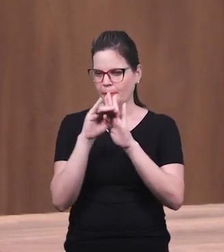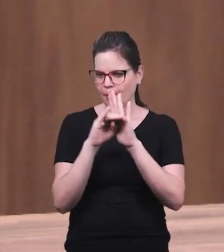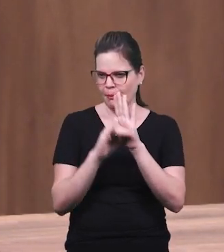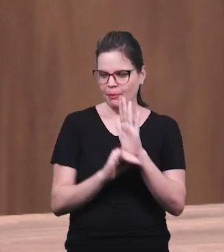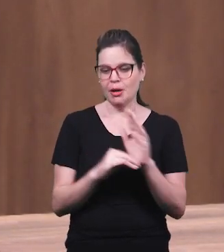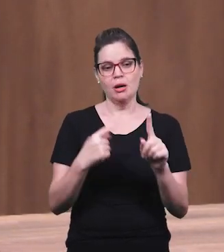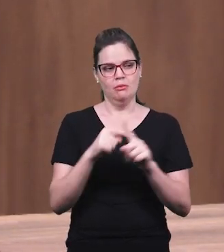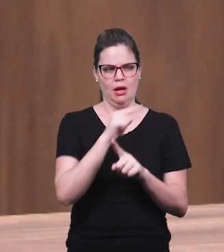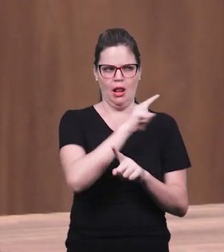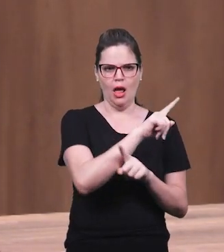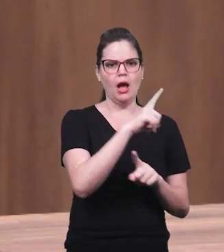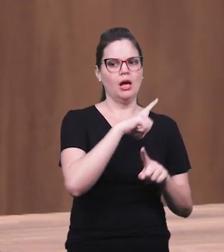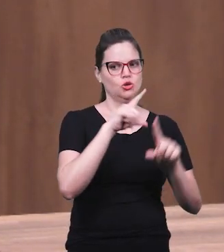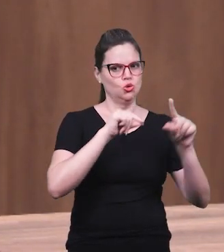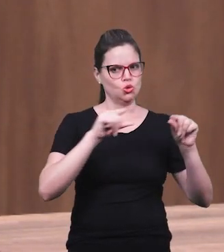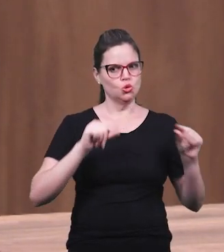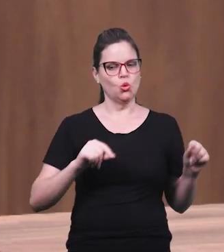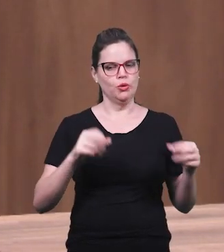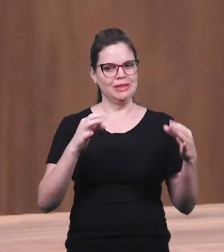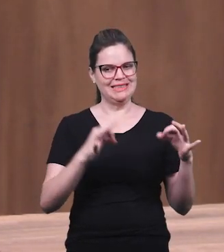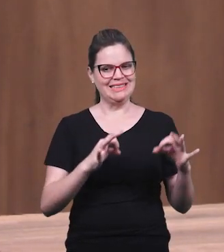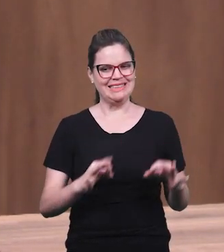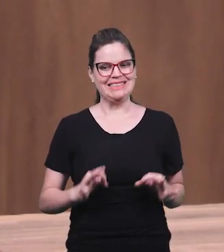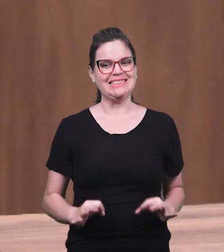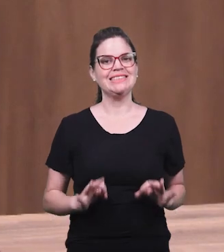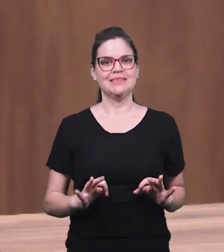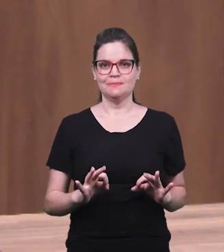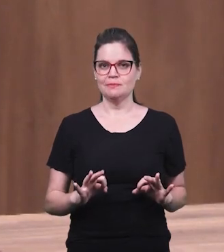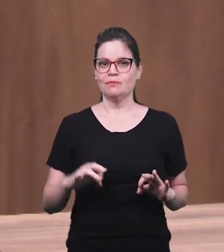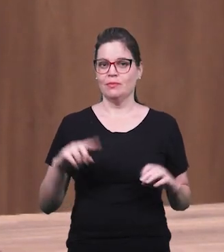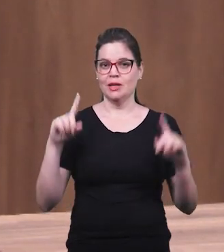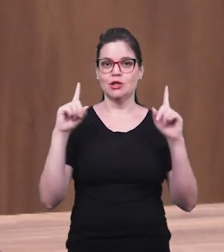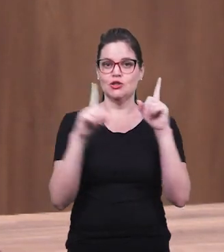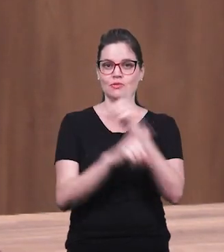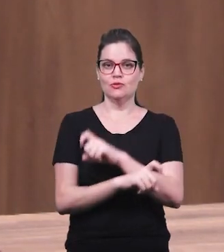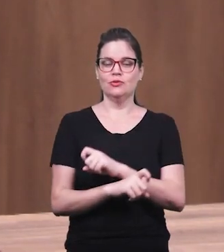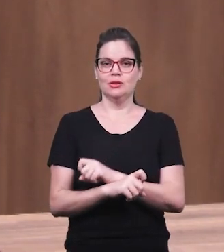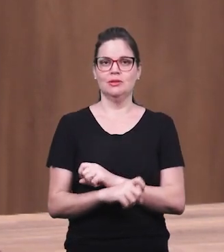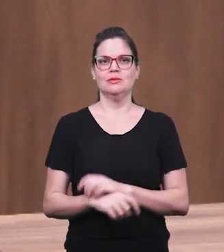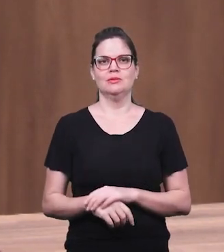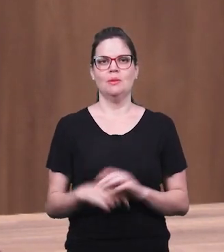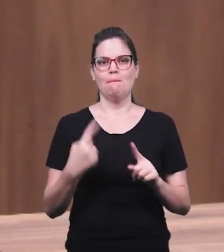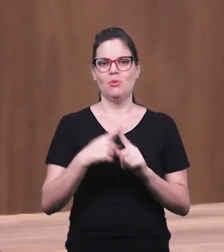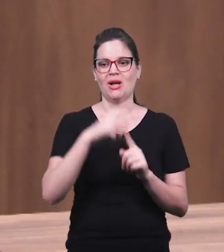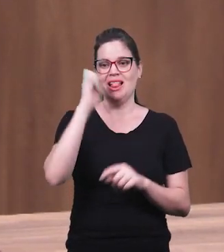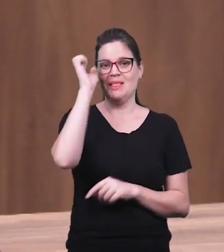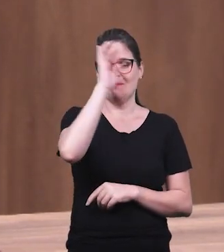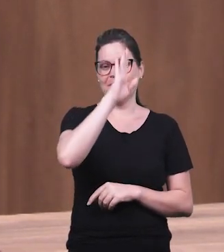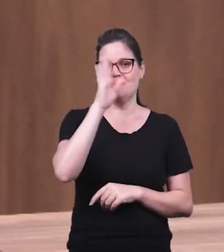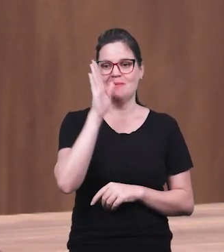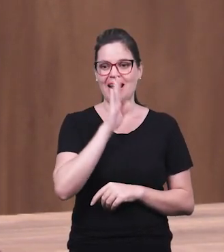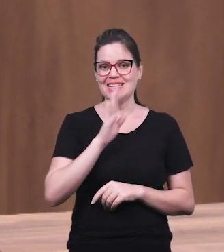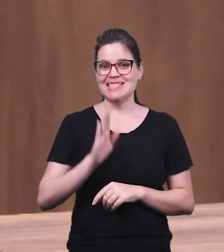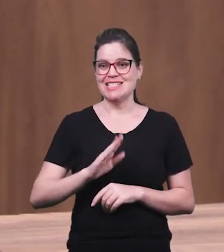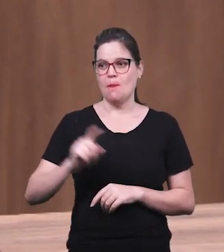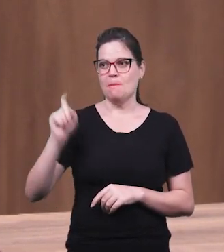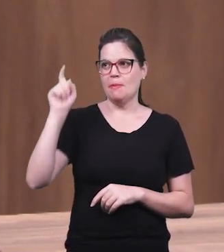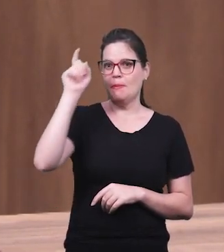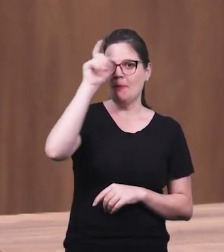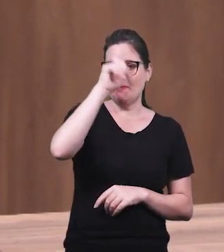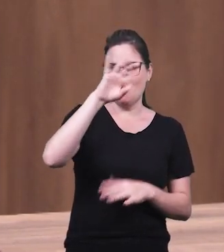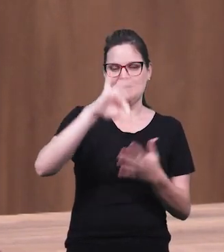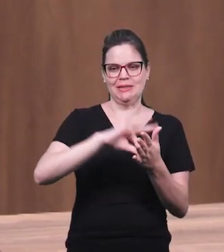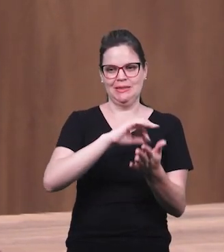extremamente seletivo, porque é nacional, né? E como hoje, na época, já não havia tantas bolsas assim, né? O